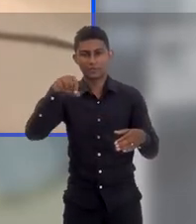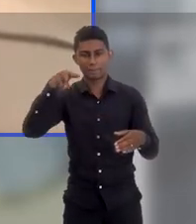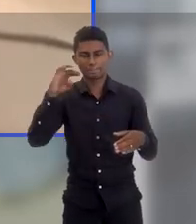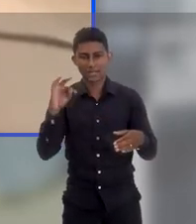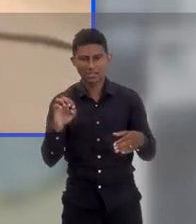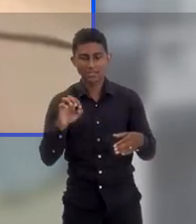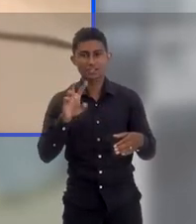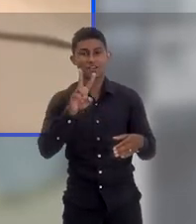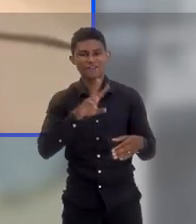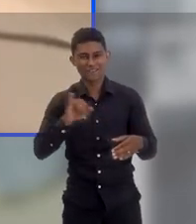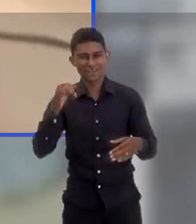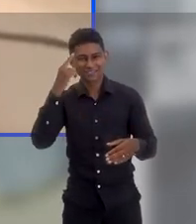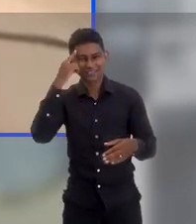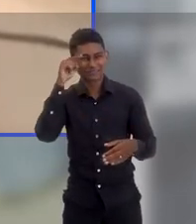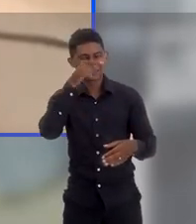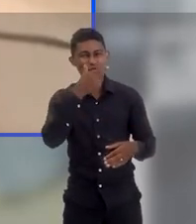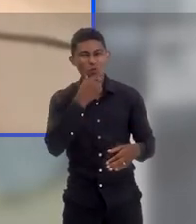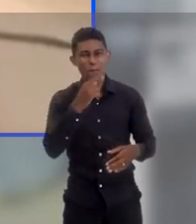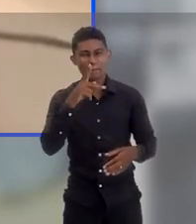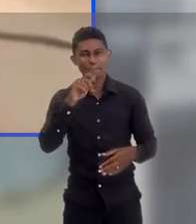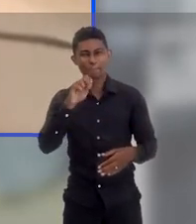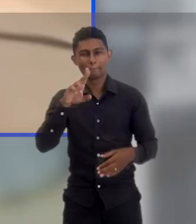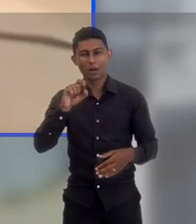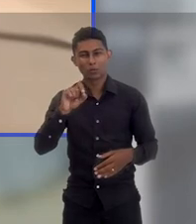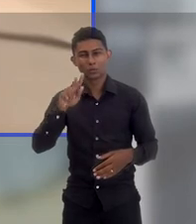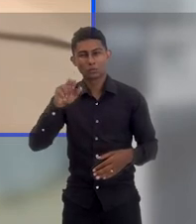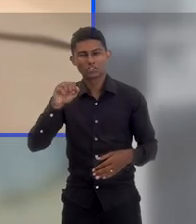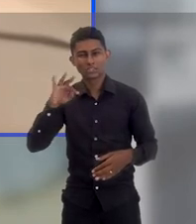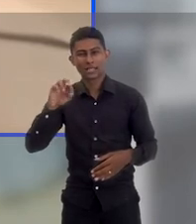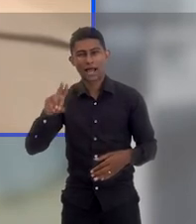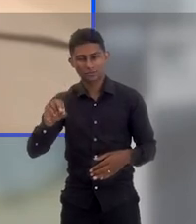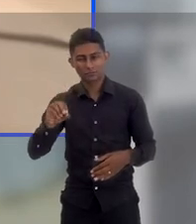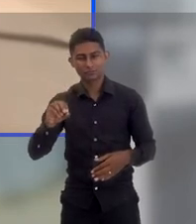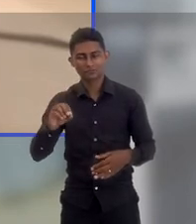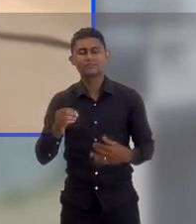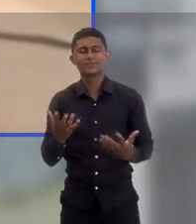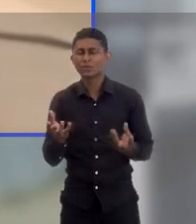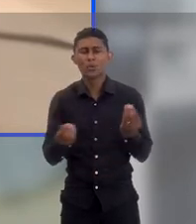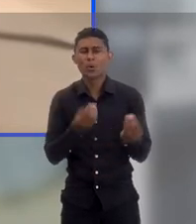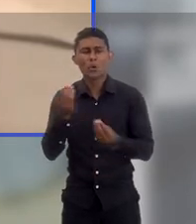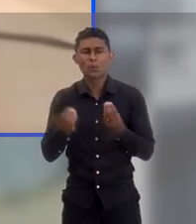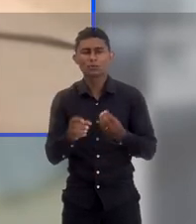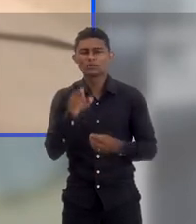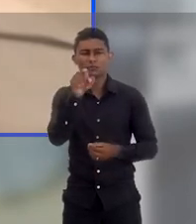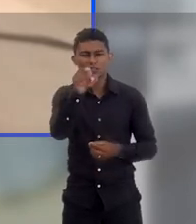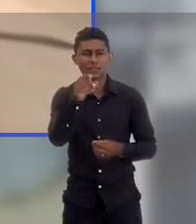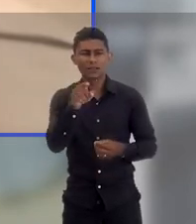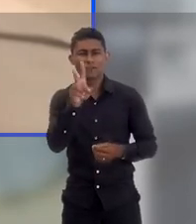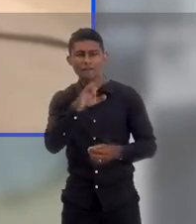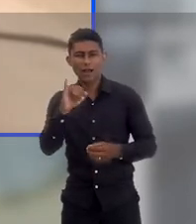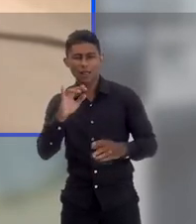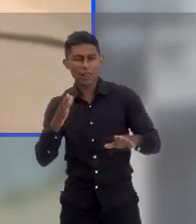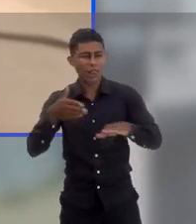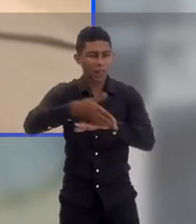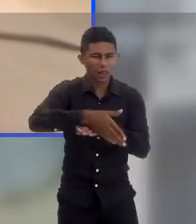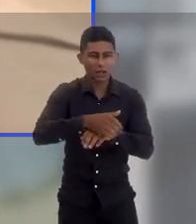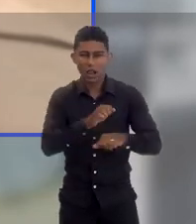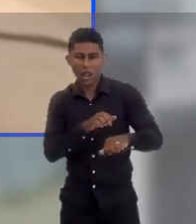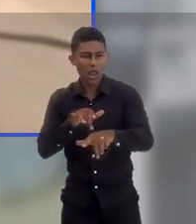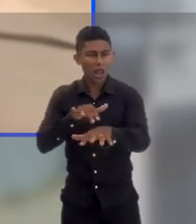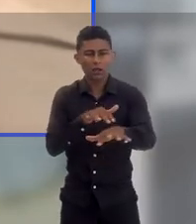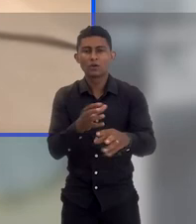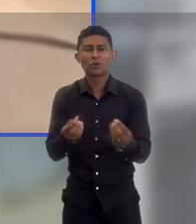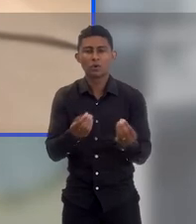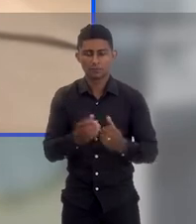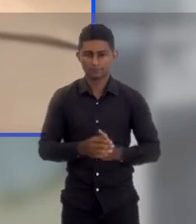nosso querido Paulo Gustavo. Você poderia contar um pouco para a gente? Como é que vai ser a sua participação nessa super